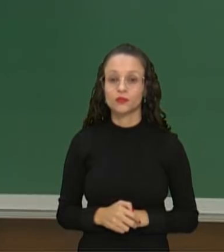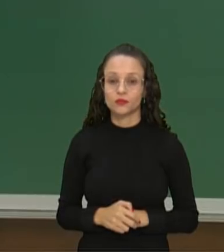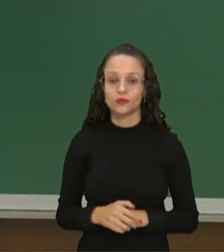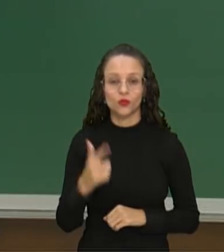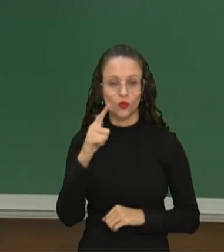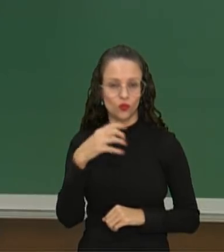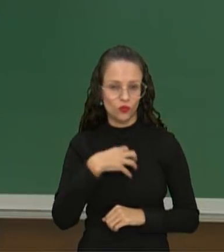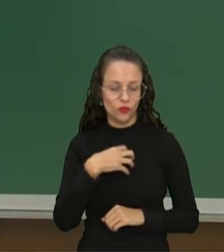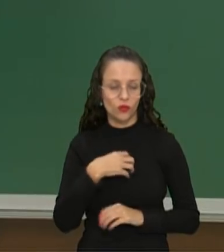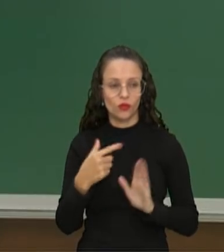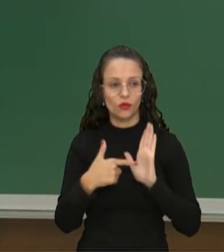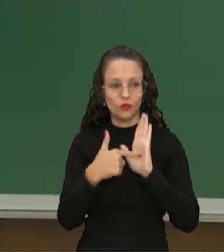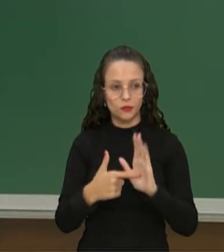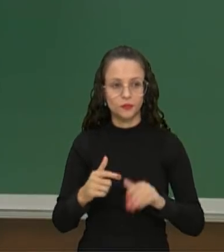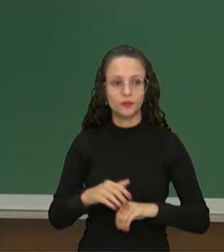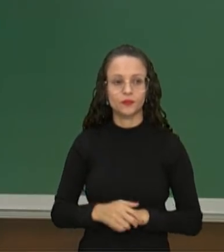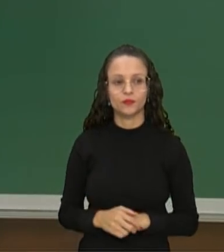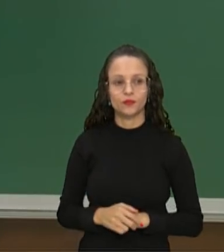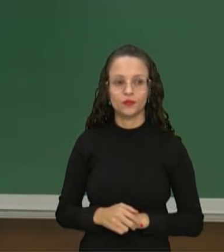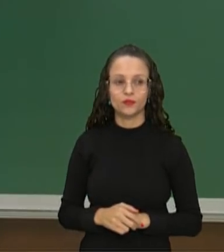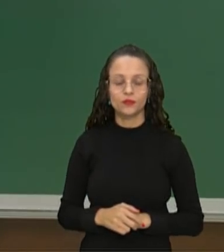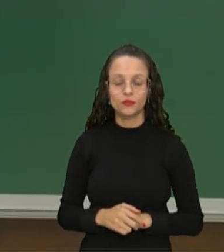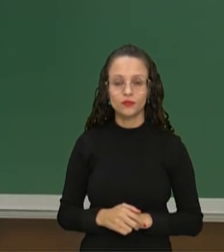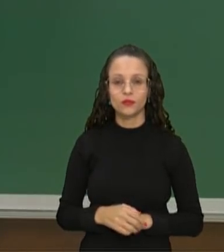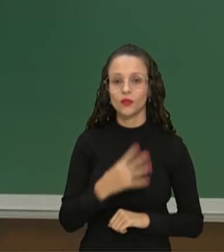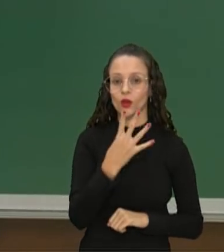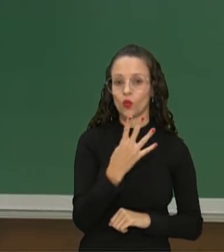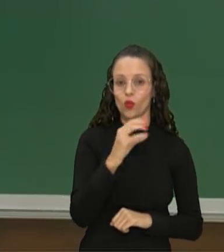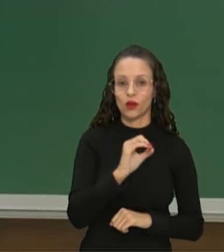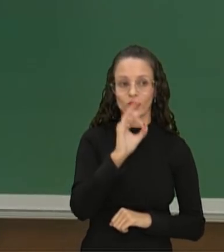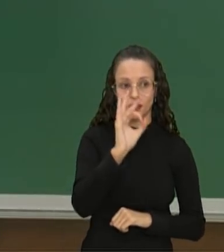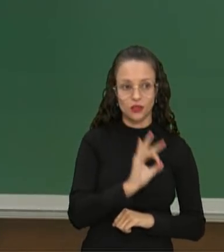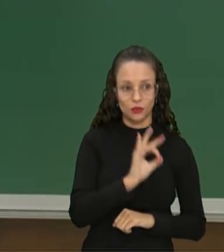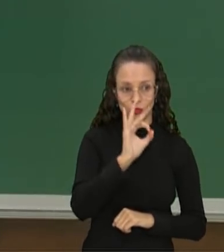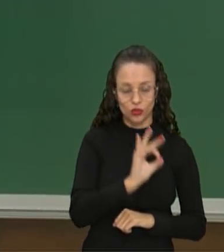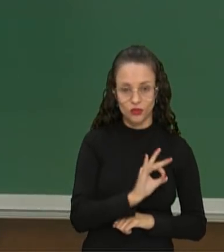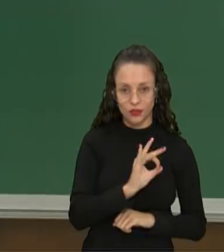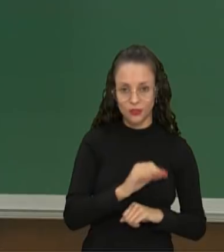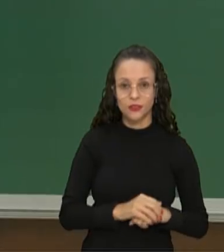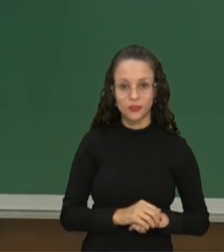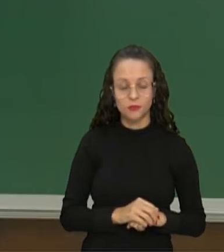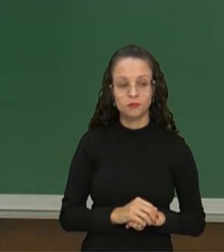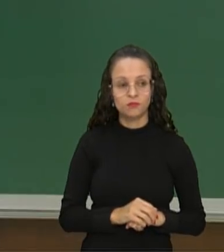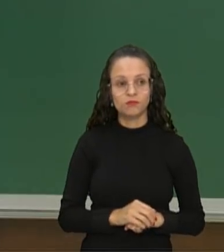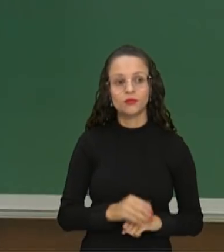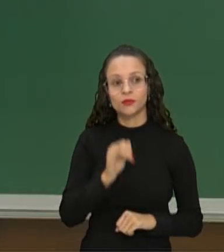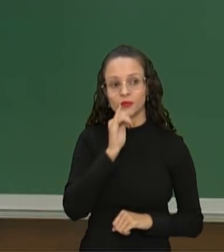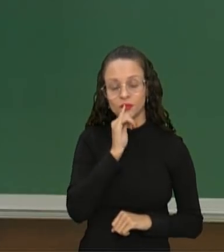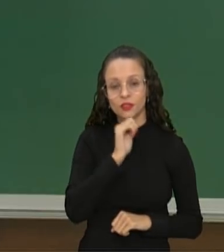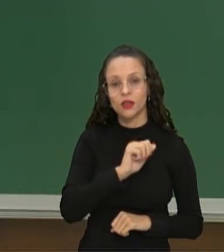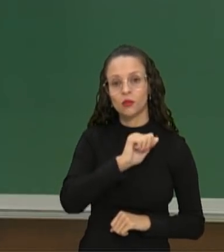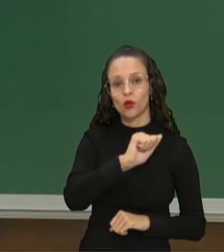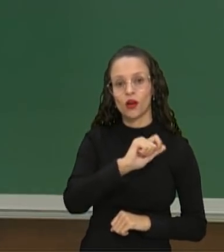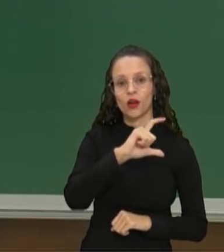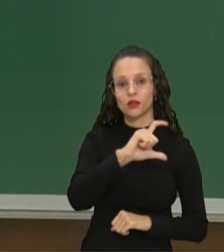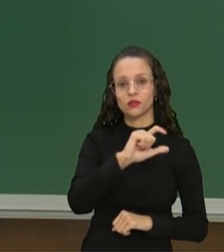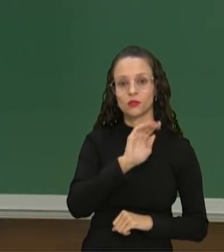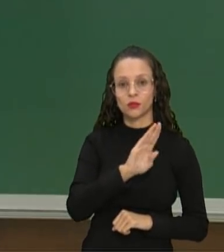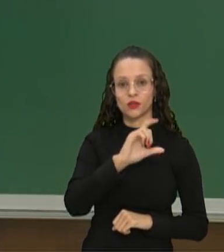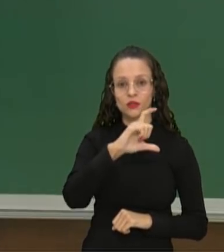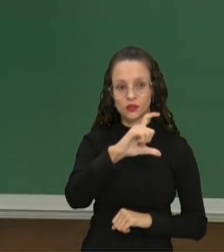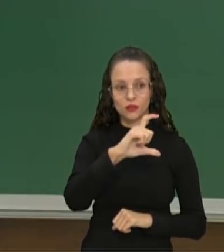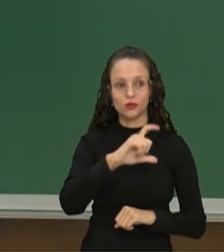outra forma para vocês. Então, aqui, ó, eu vou ter 40% de cada parental, que no nosso exemplo era o Azão, Bzão,